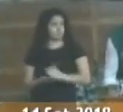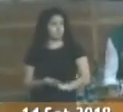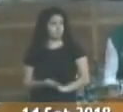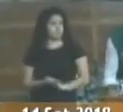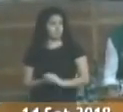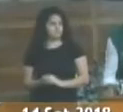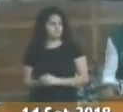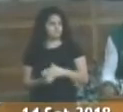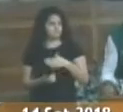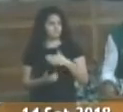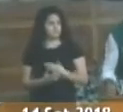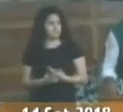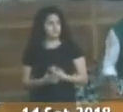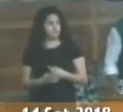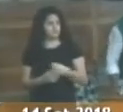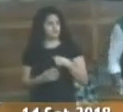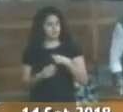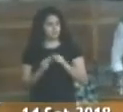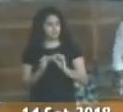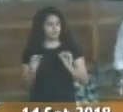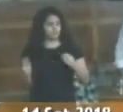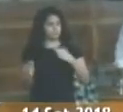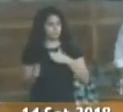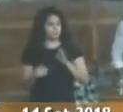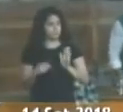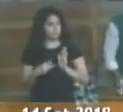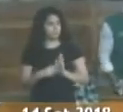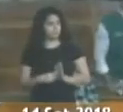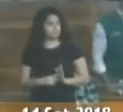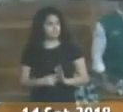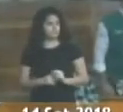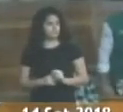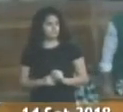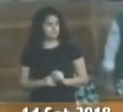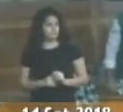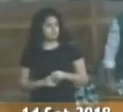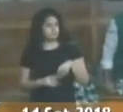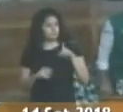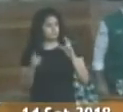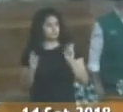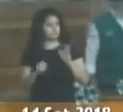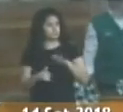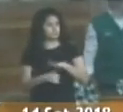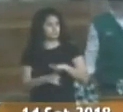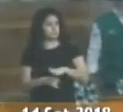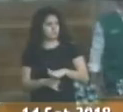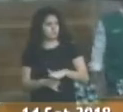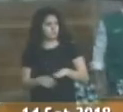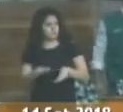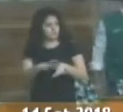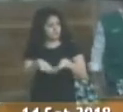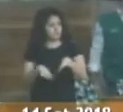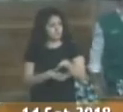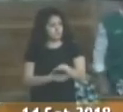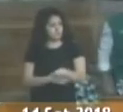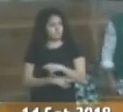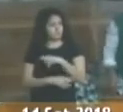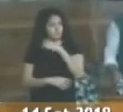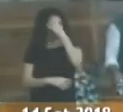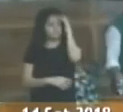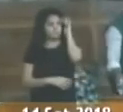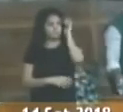minha proposta, e isso eu estendo a proposta em relação à energia elétrica para a Ilha Grande com essas